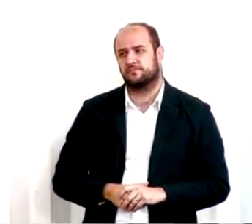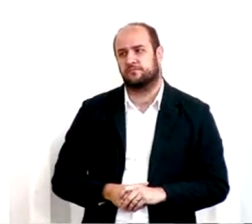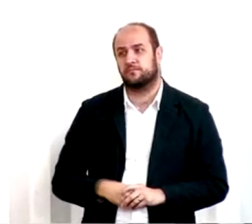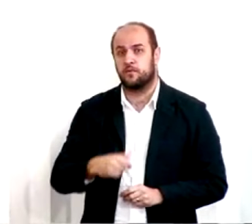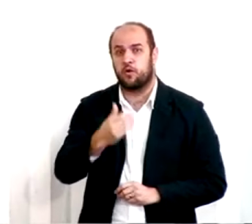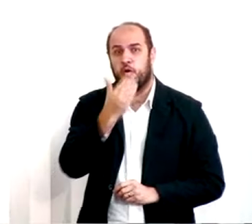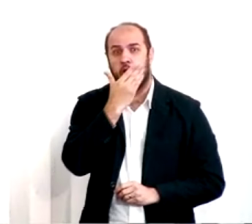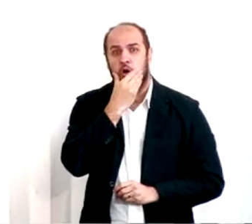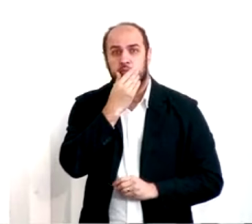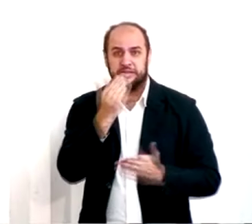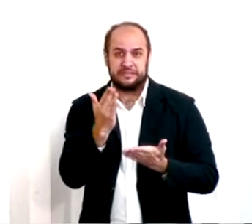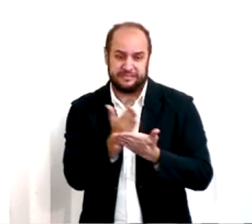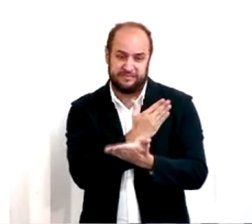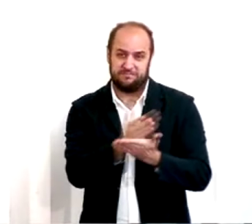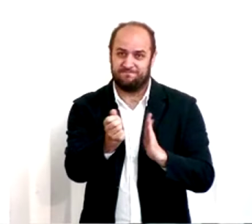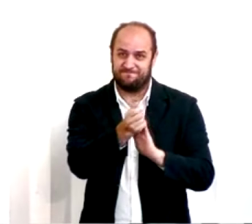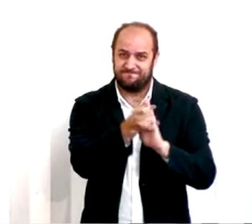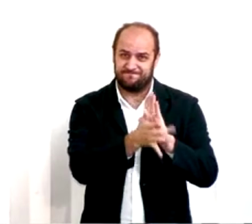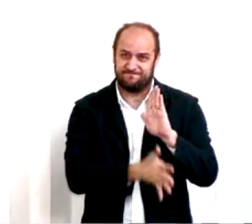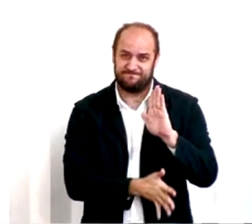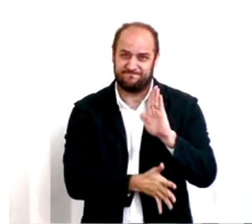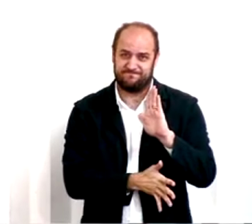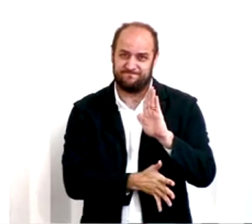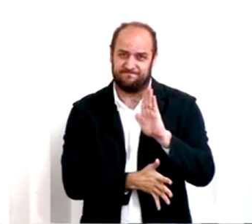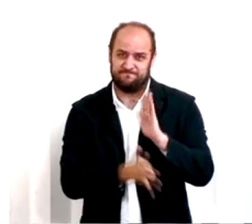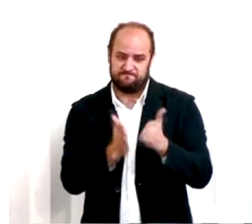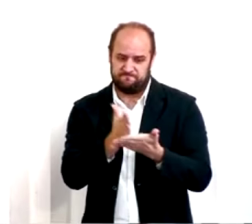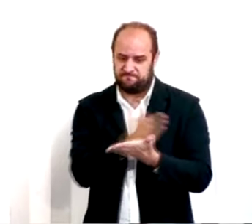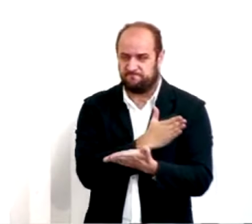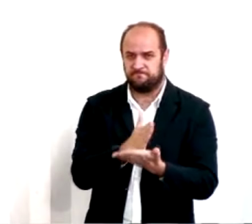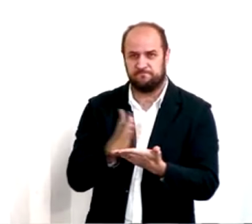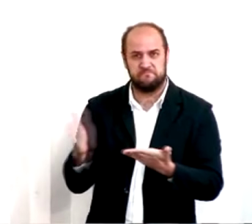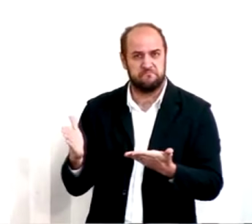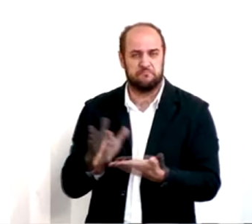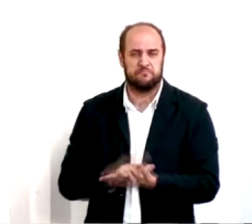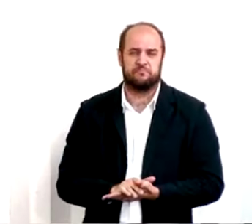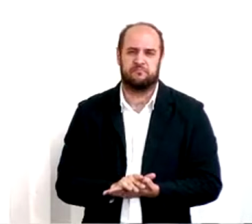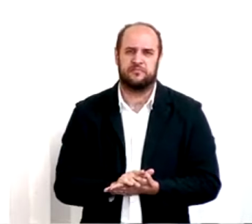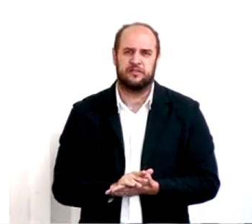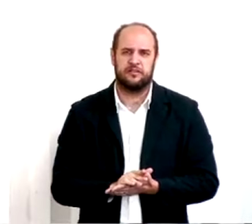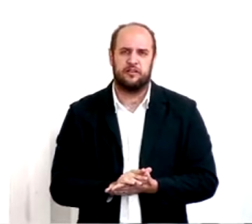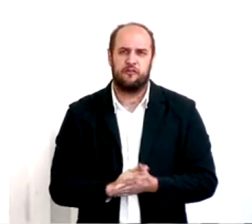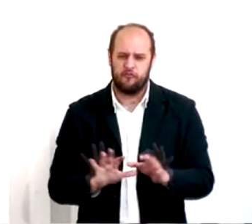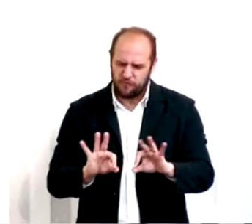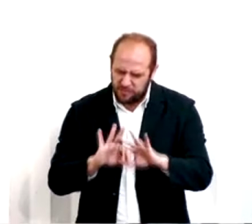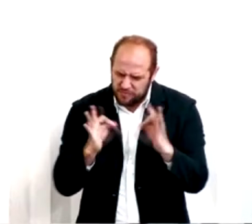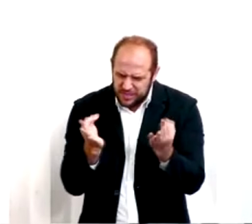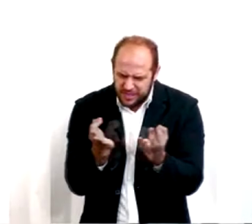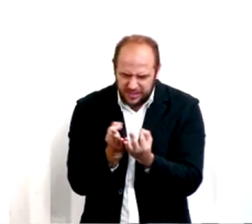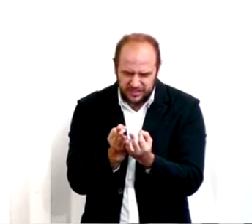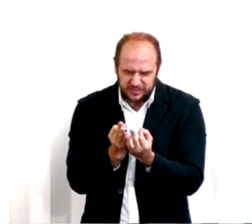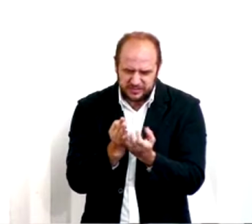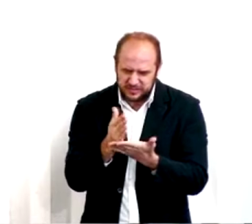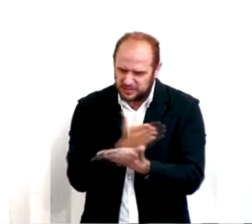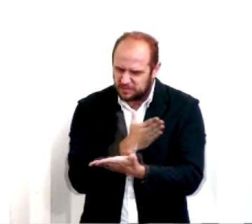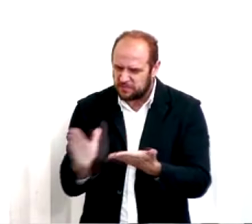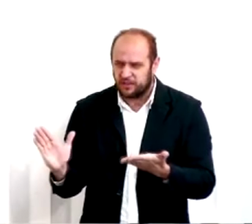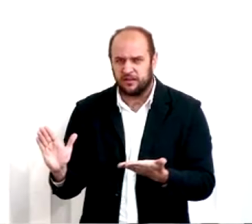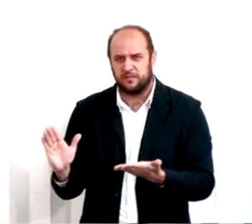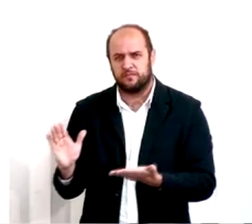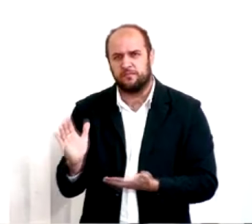homem que separou os séculos o homem que separou famílias é o homem que estava lá no tempo